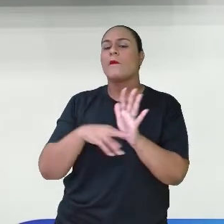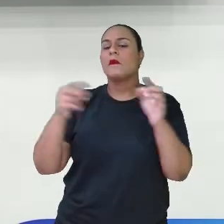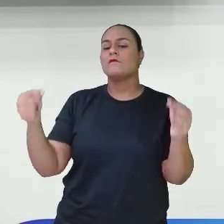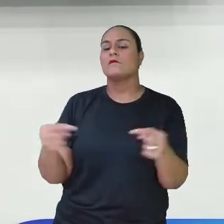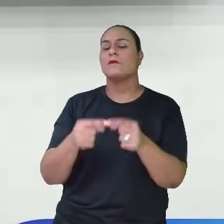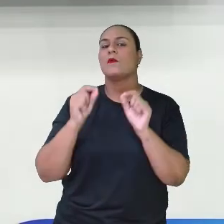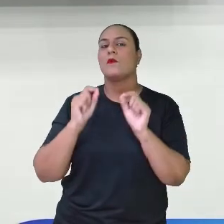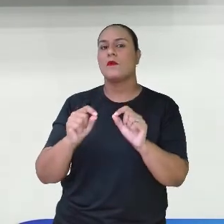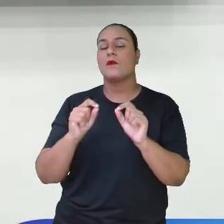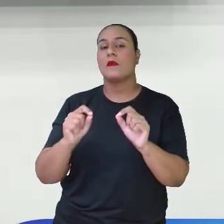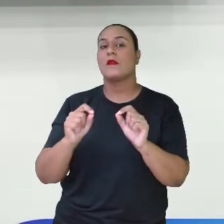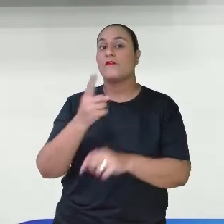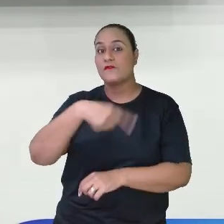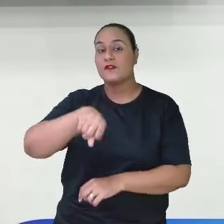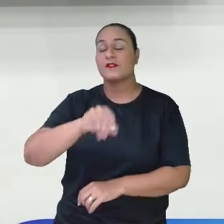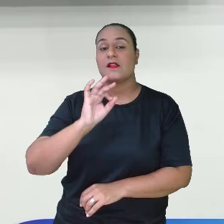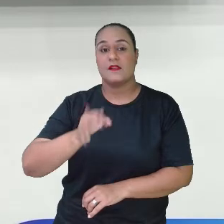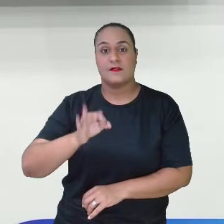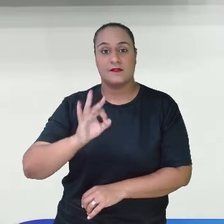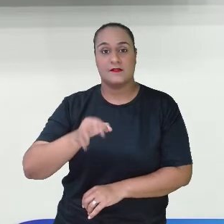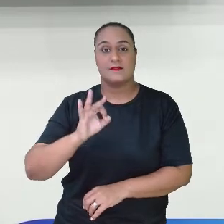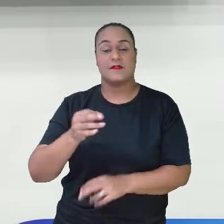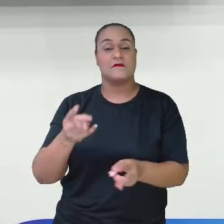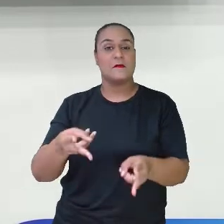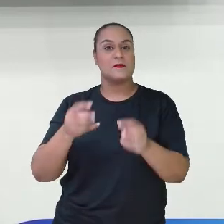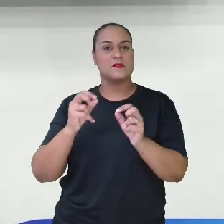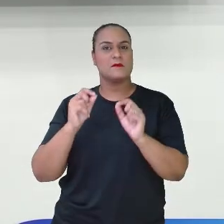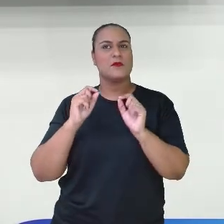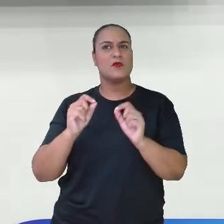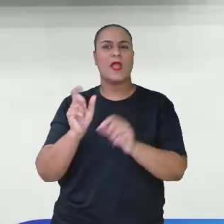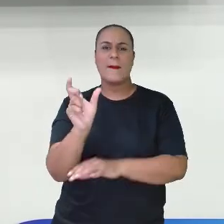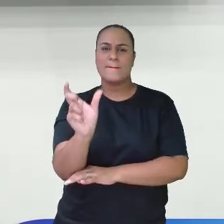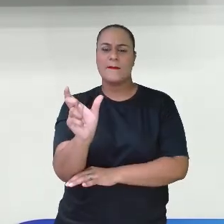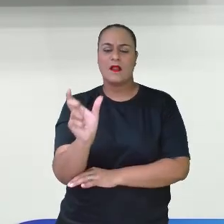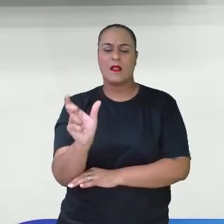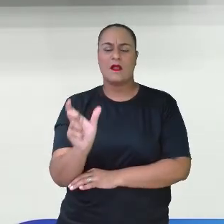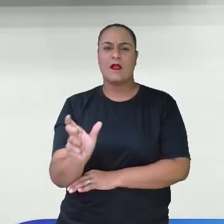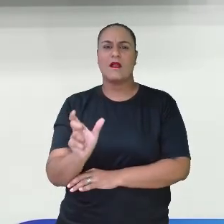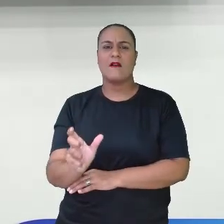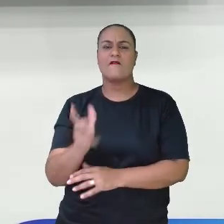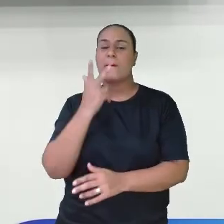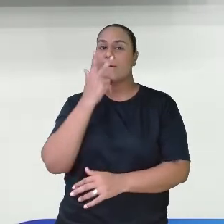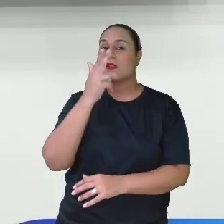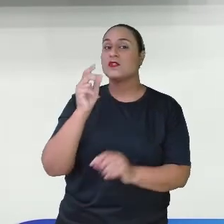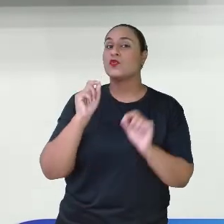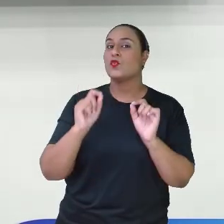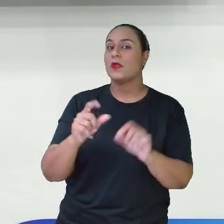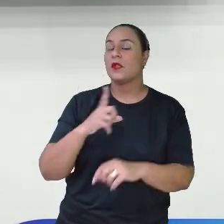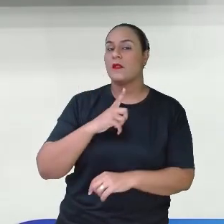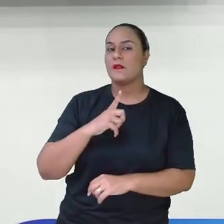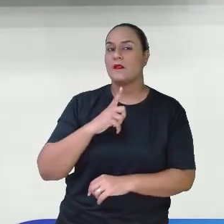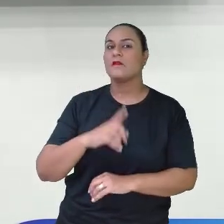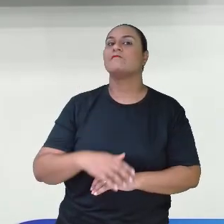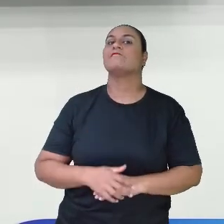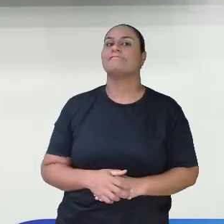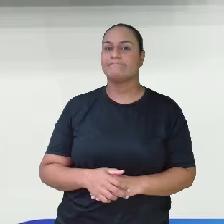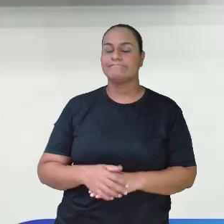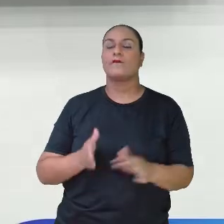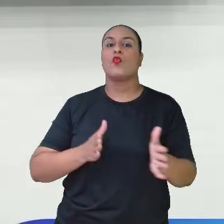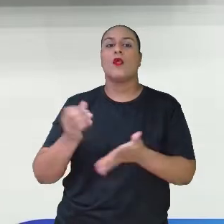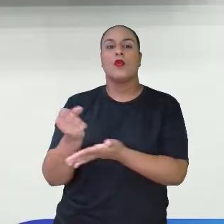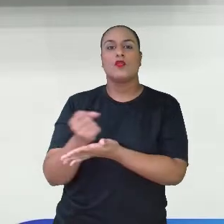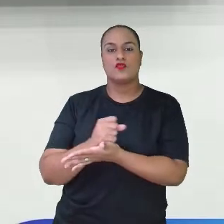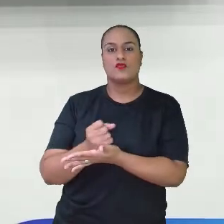acertou. Então, a gente vai ver o que foi, o que é que teve essas palavras em comum, que aconteceu durante o jogo e que a gente vai ver aí